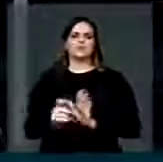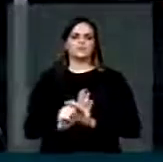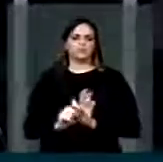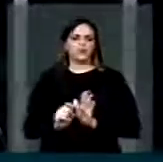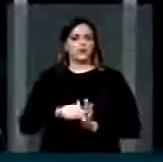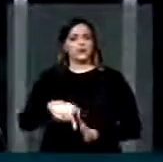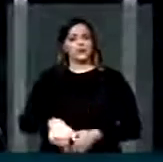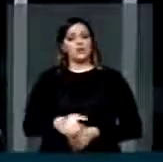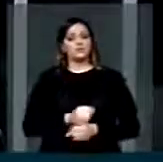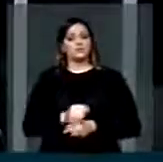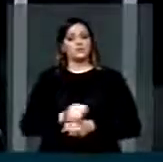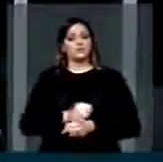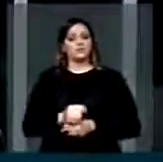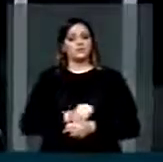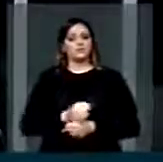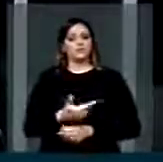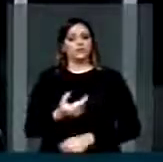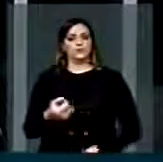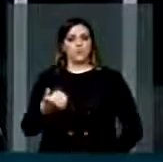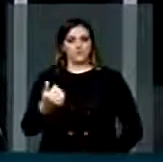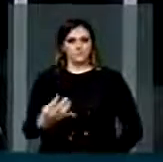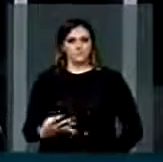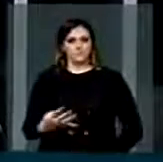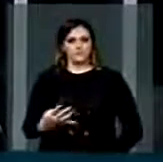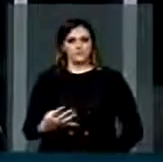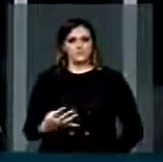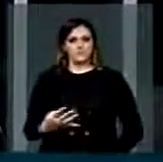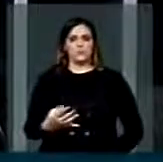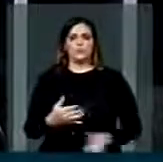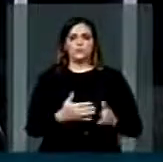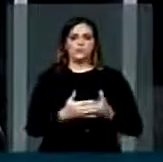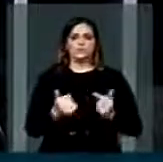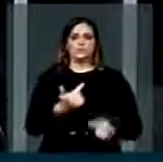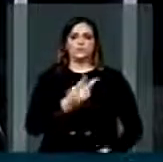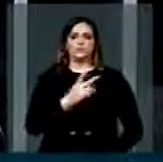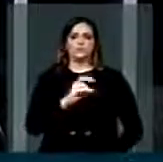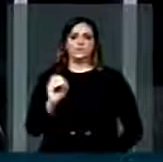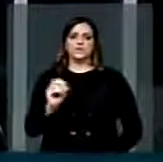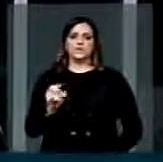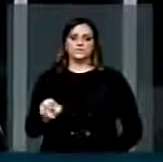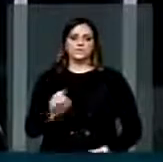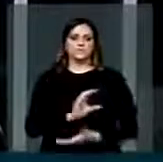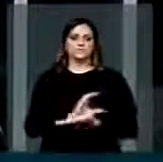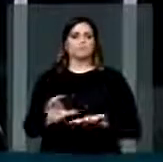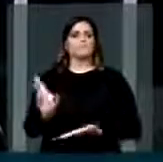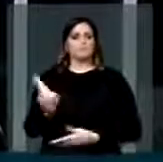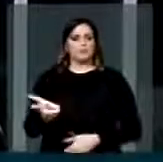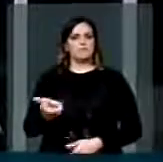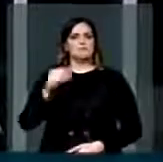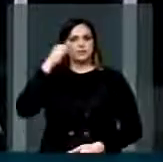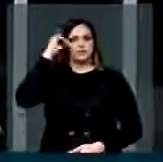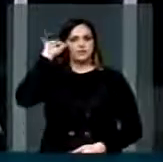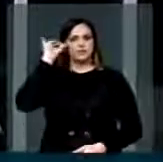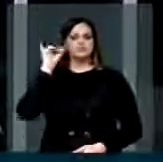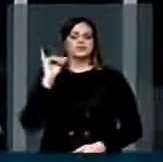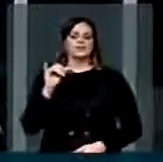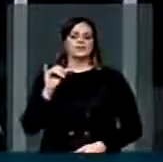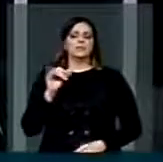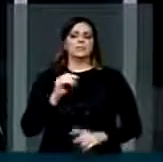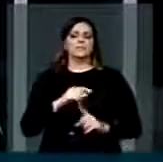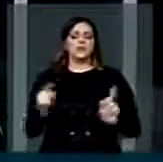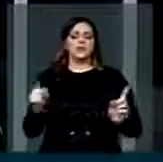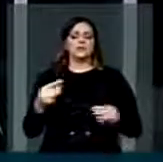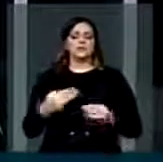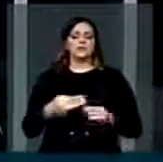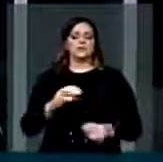ano, para o orçamento de 2014, coloquei 200 mil que vai para a mesma Fazenda Esperança, mas para o